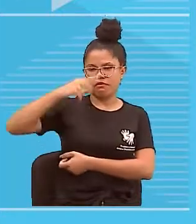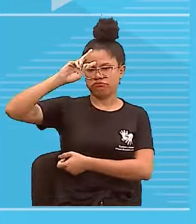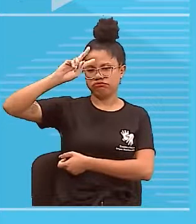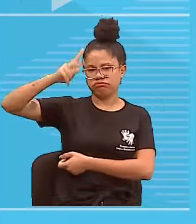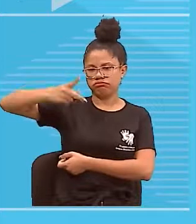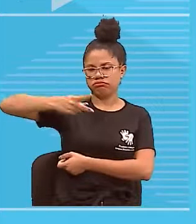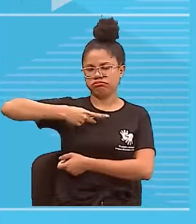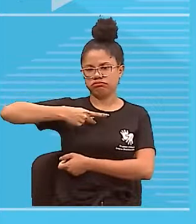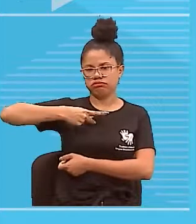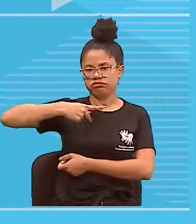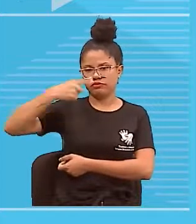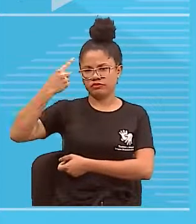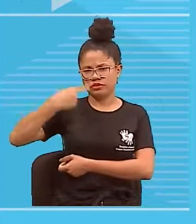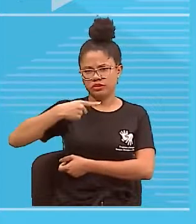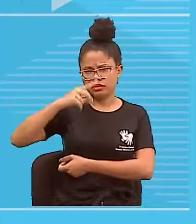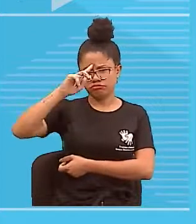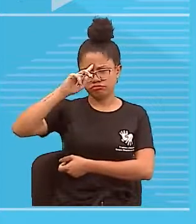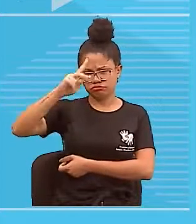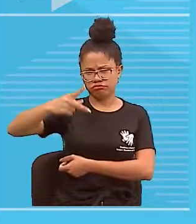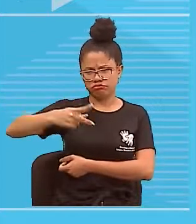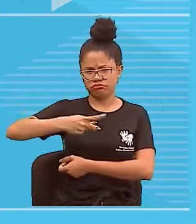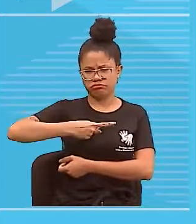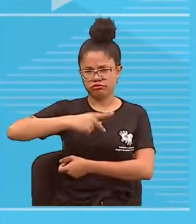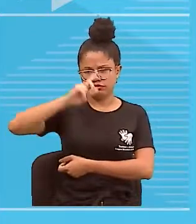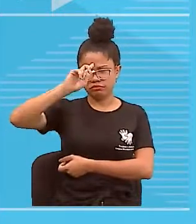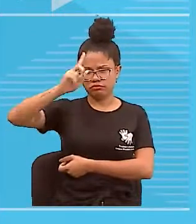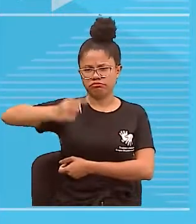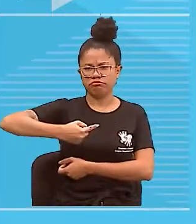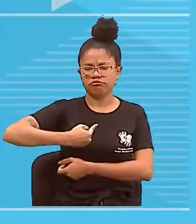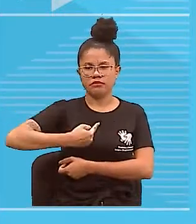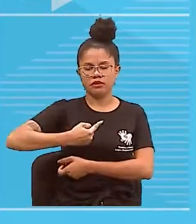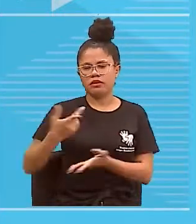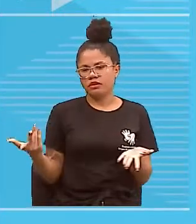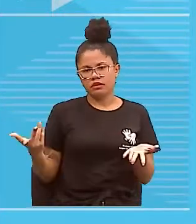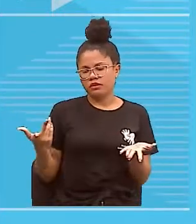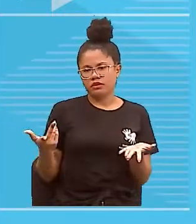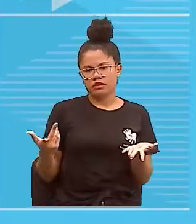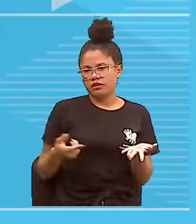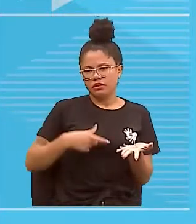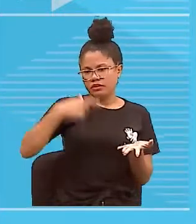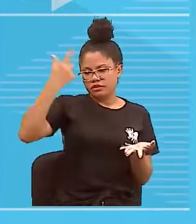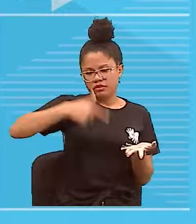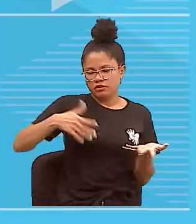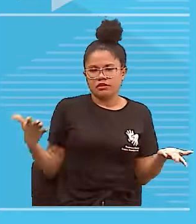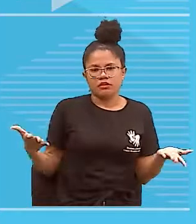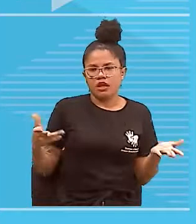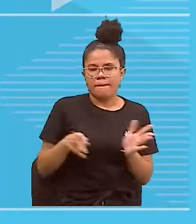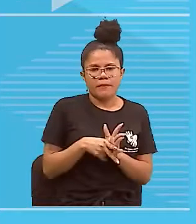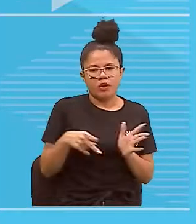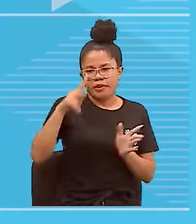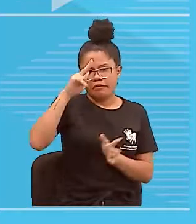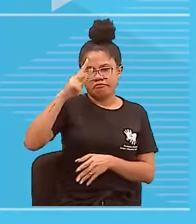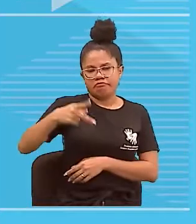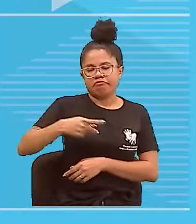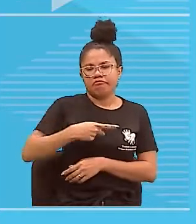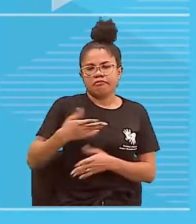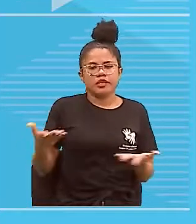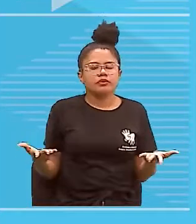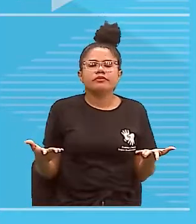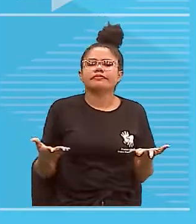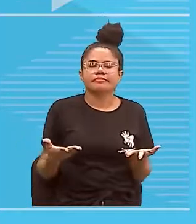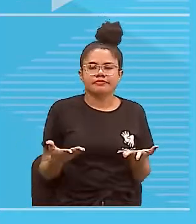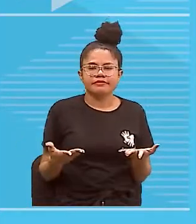É né você conversando com você mesmo Você vai segunda pessoa né está pensando assim você se aconselhando-se